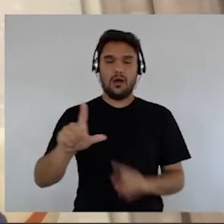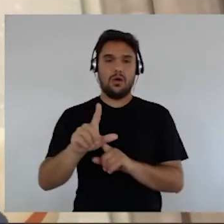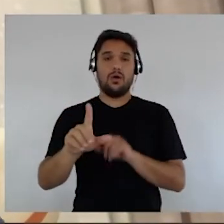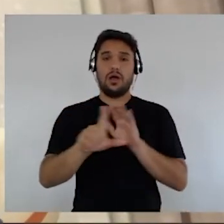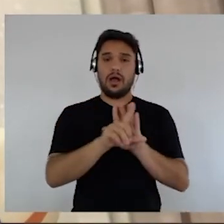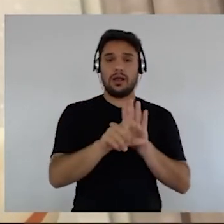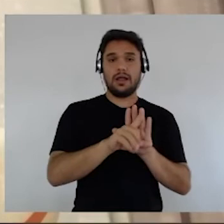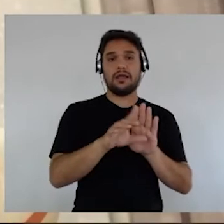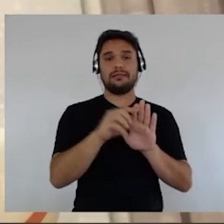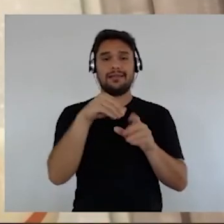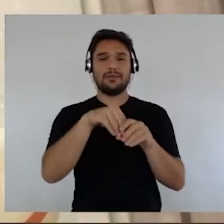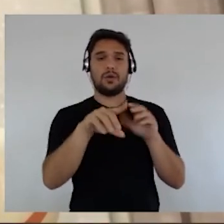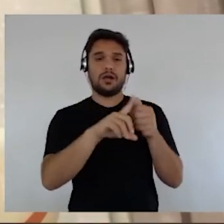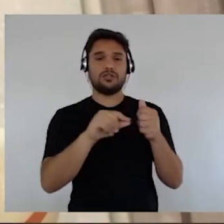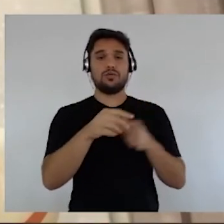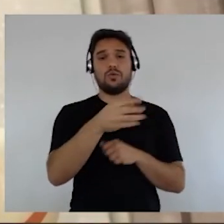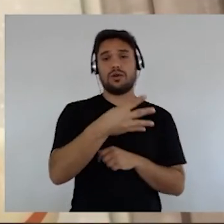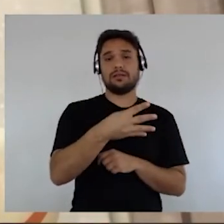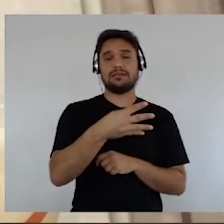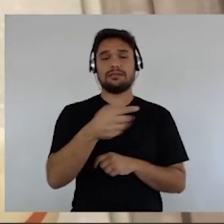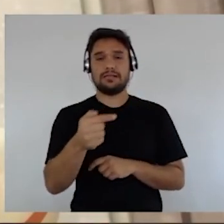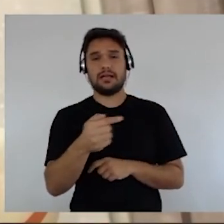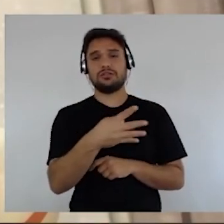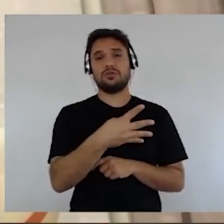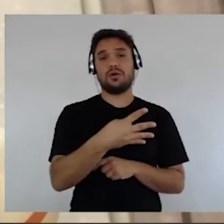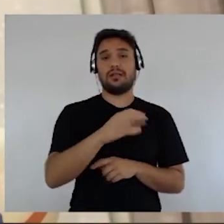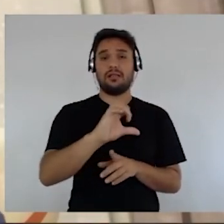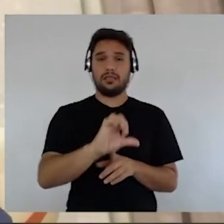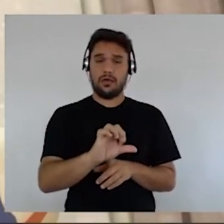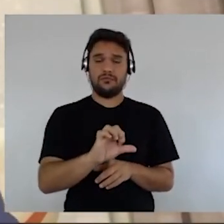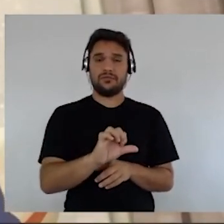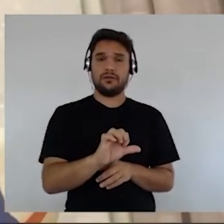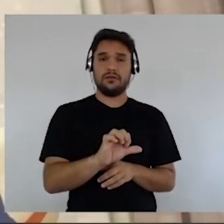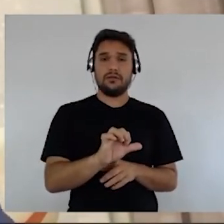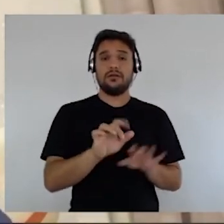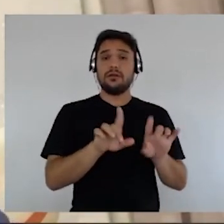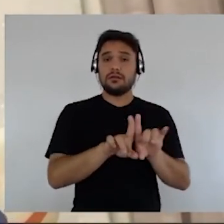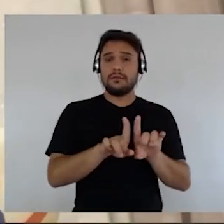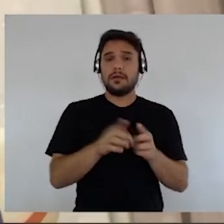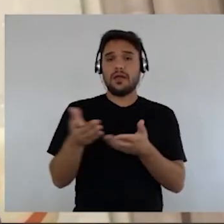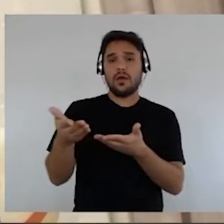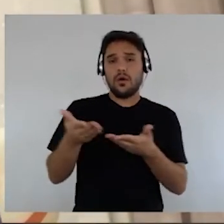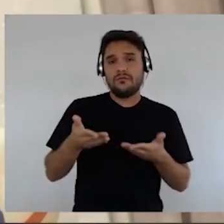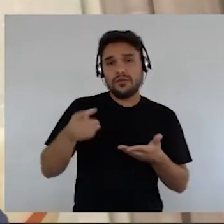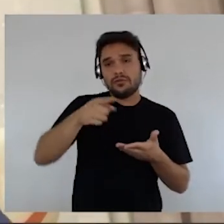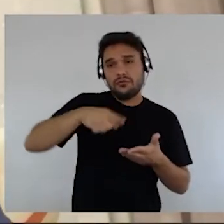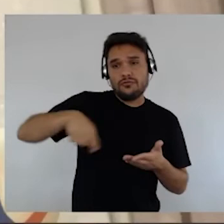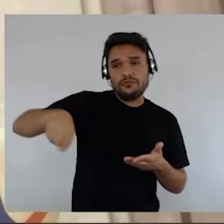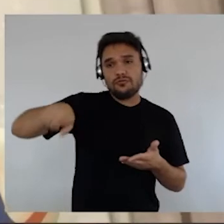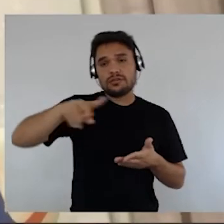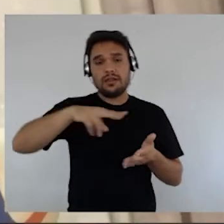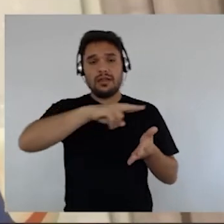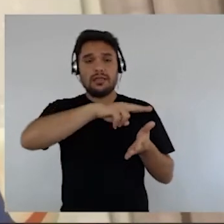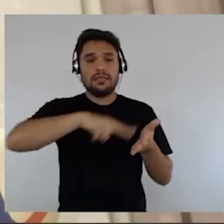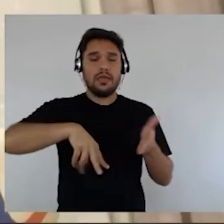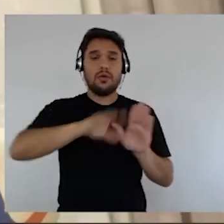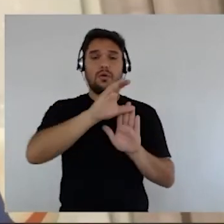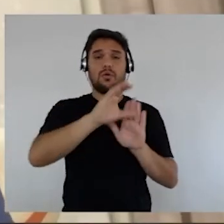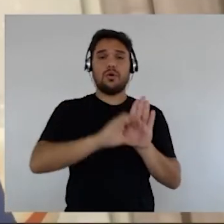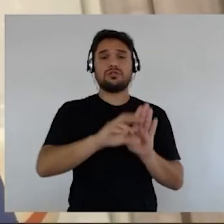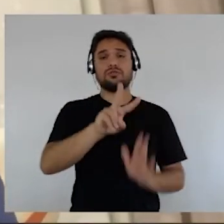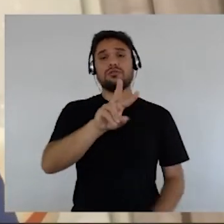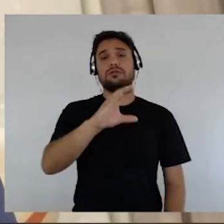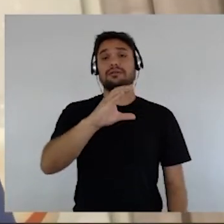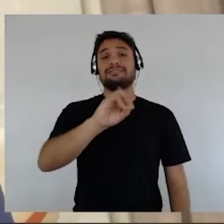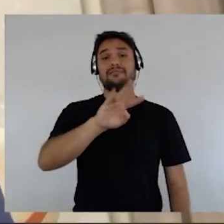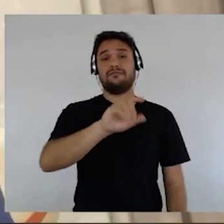artigos 47, 48 e 49, e convido também a que examinem o Código Civil, nos